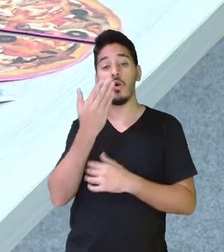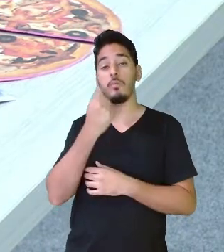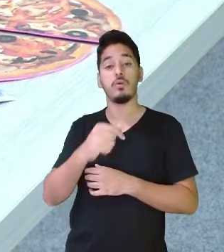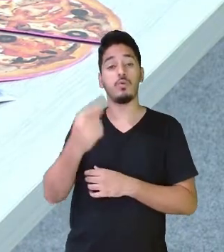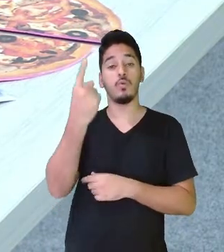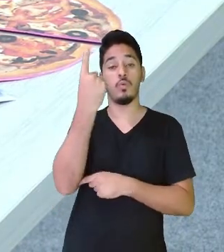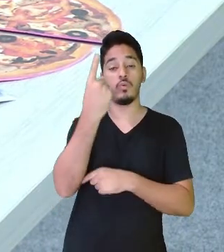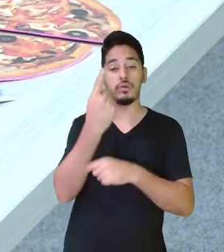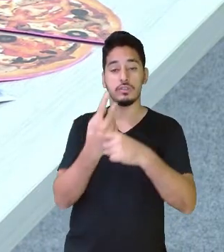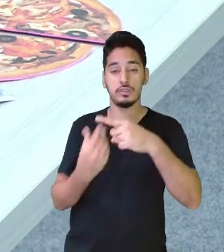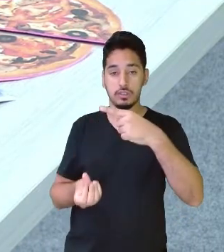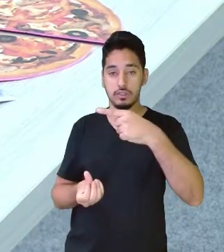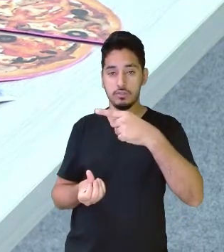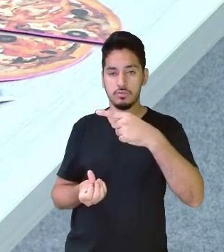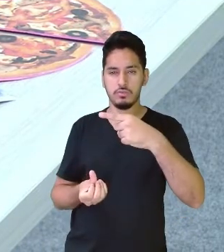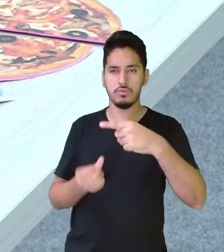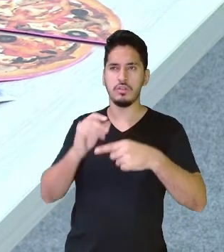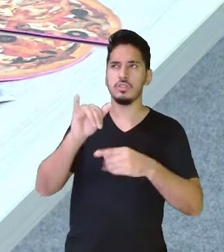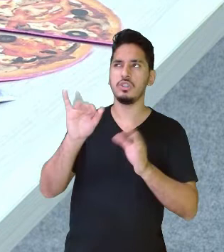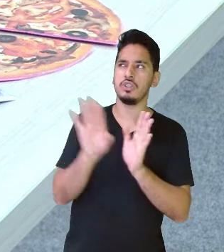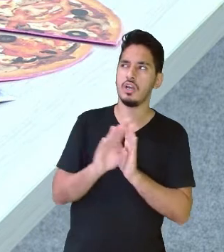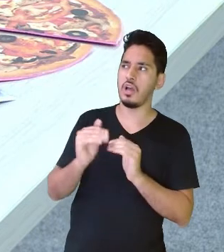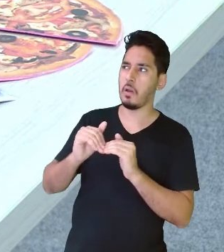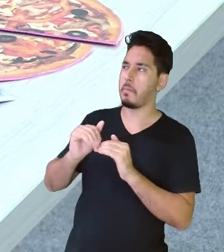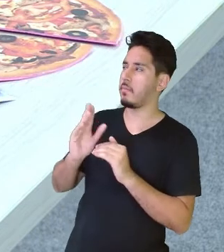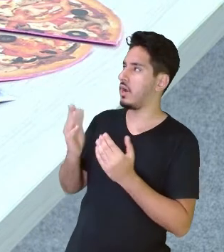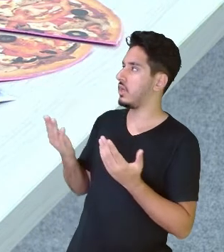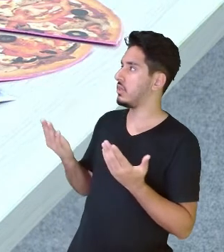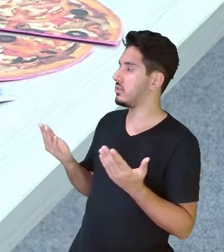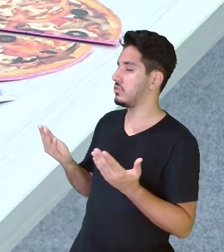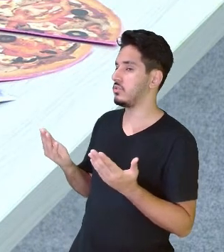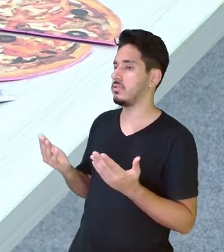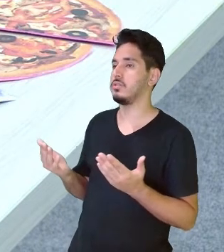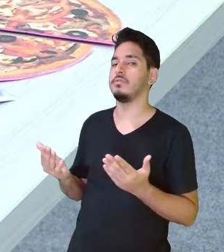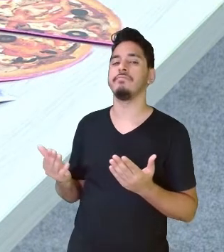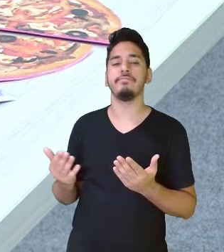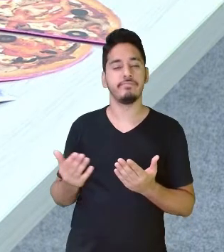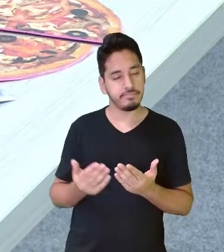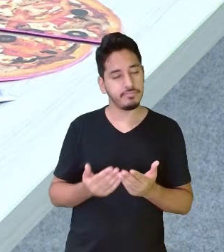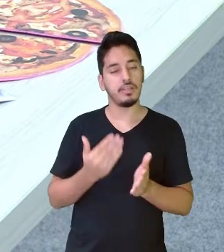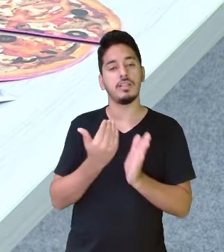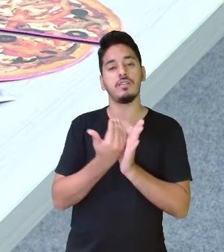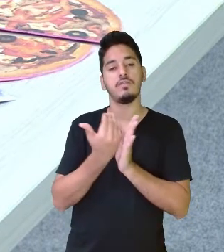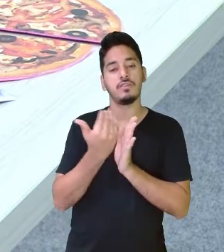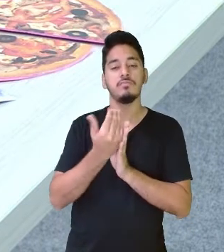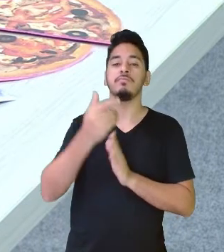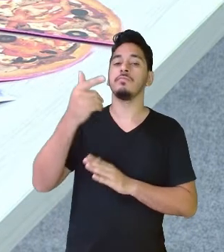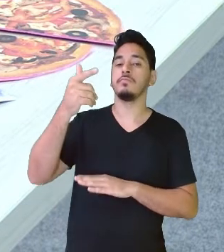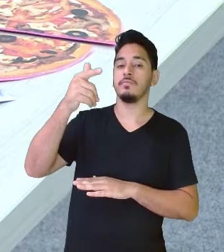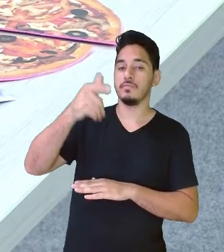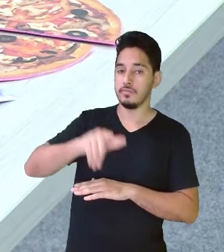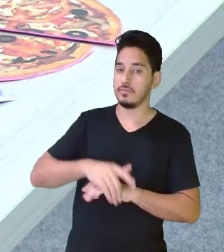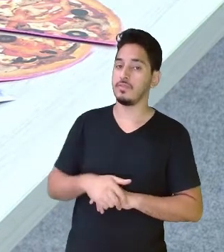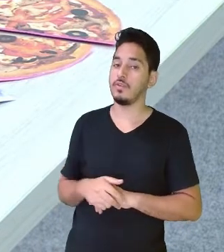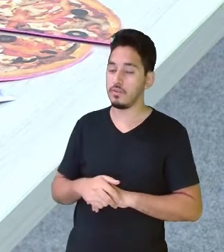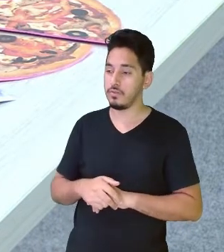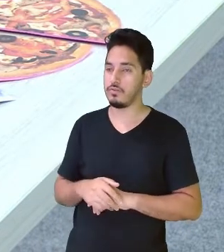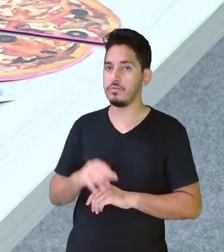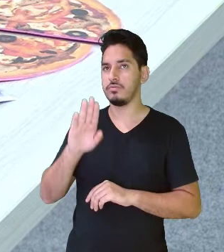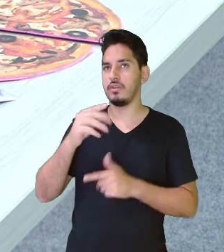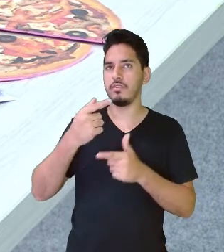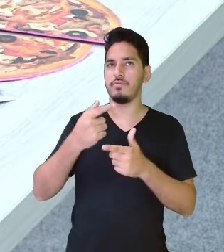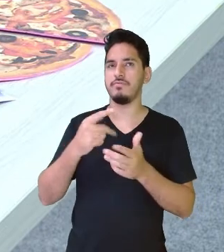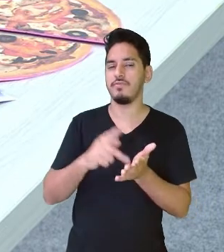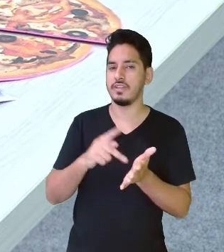1/6. E se chegassem mais pessoas, professora? Redividiria esse valor também. Na verdade,